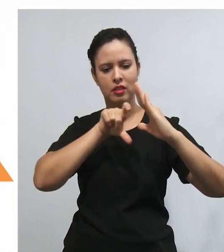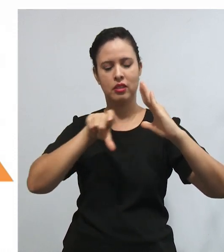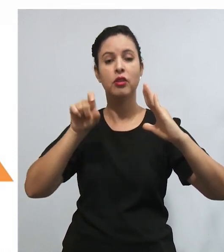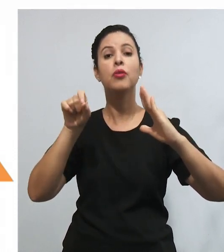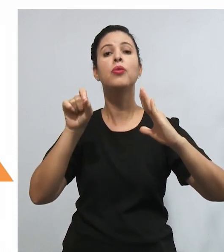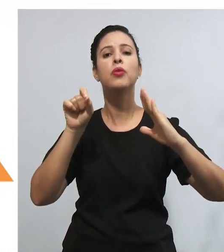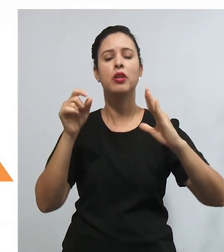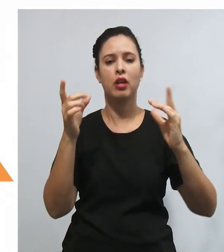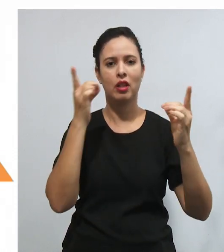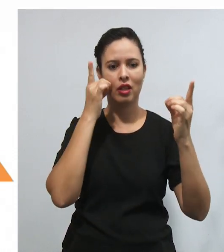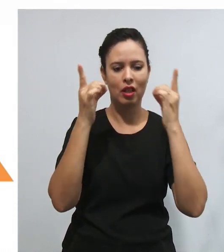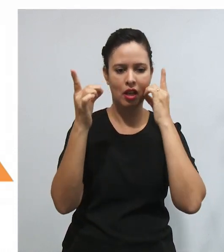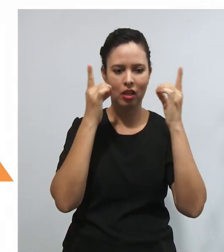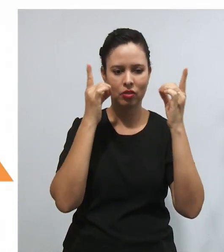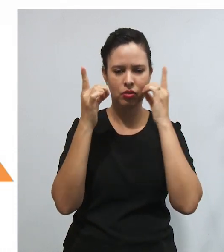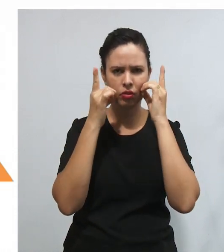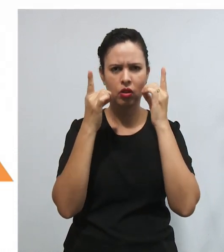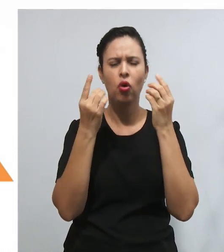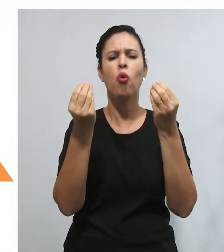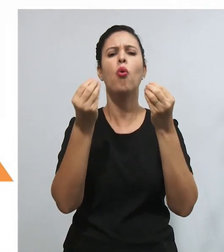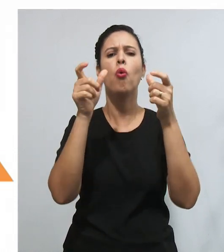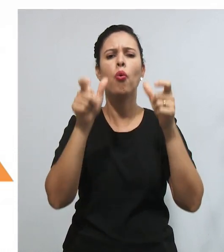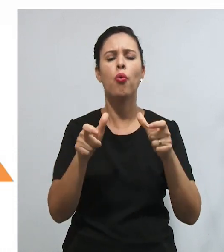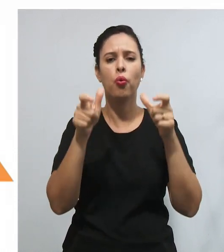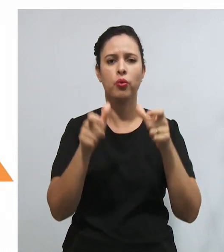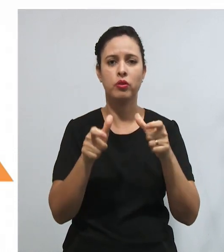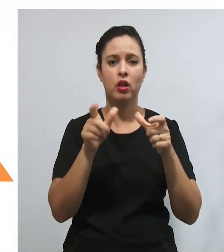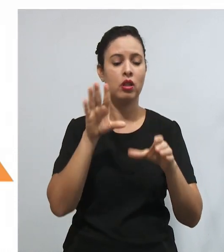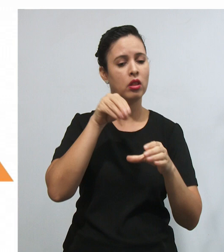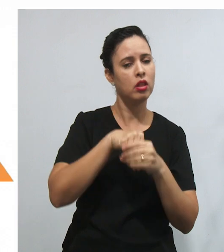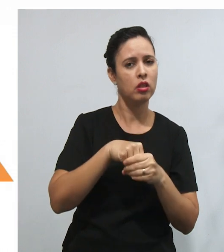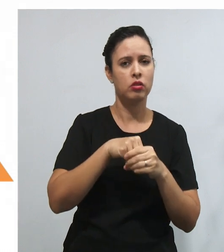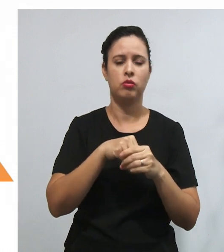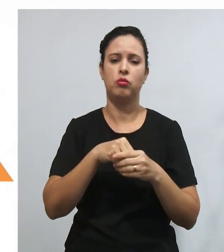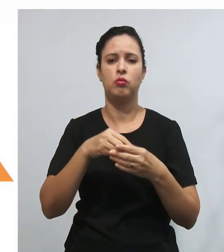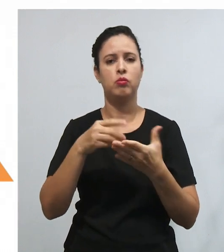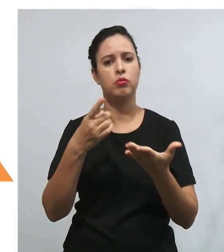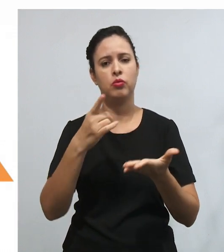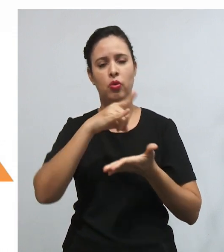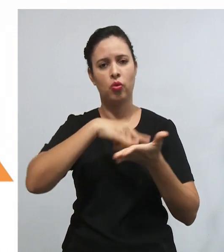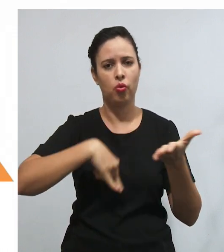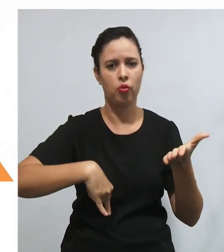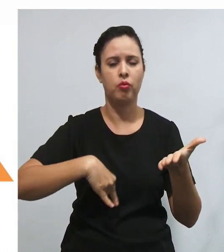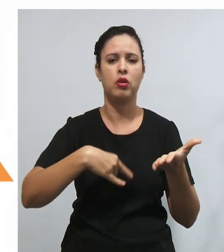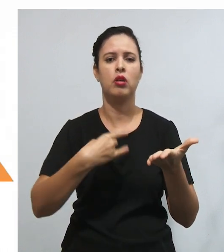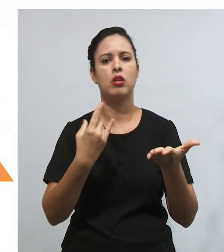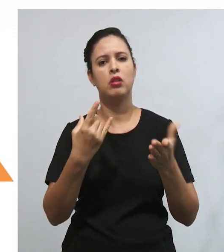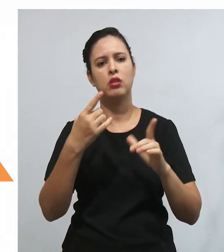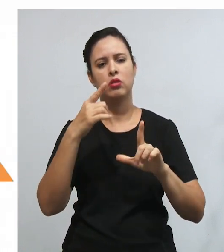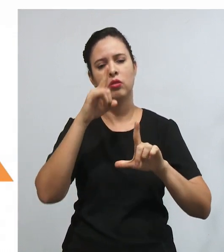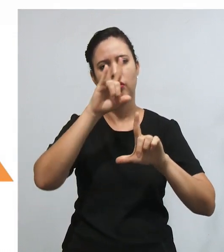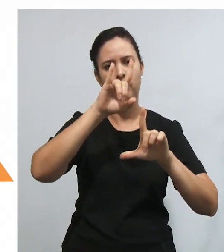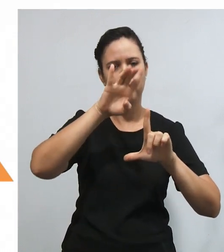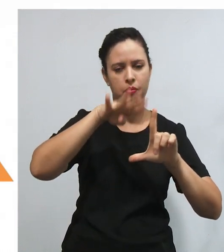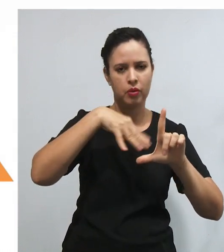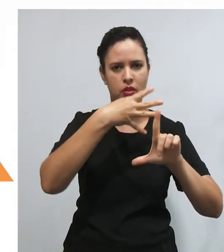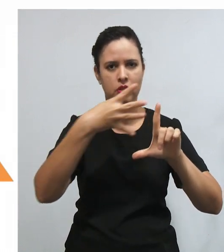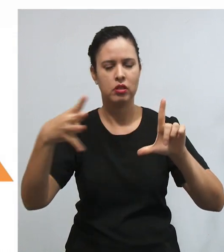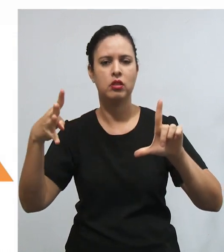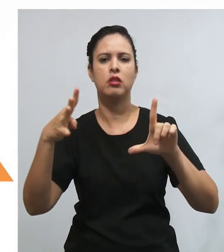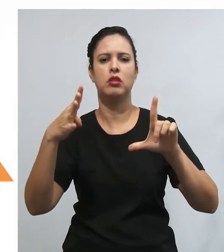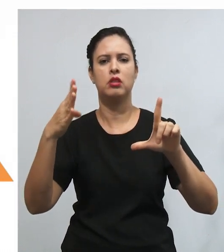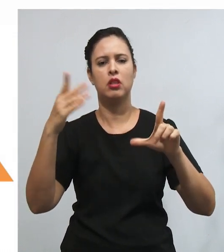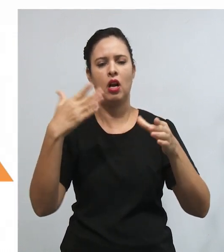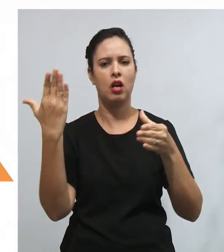valor. Onde é que esses dados estão, né? Estão dentro de documentos, estão dentro de planilhas, de